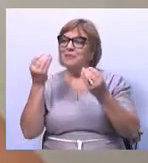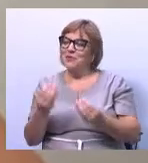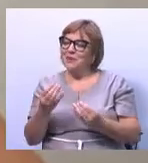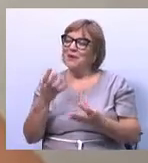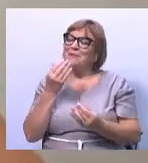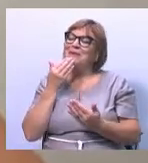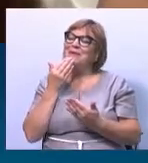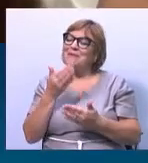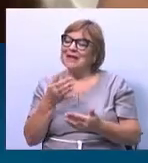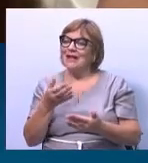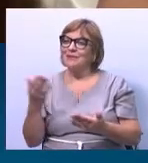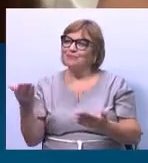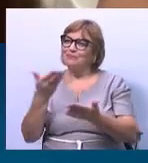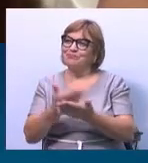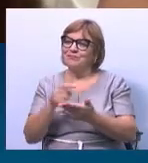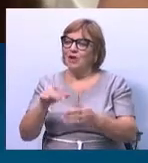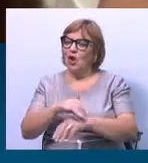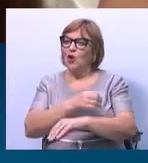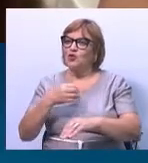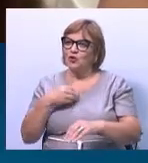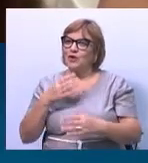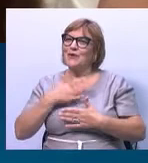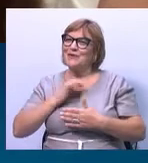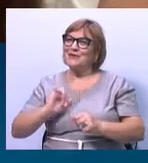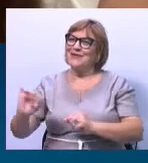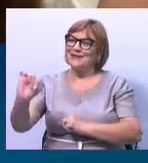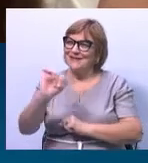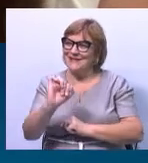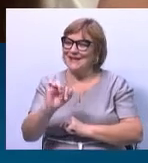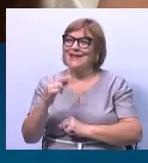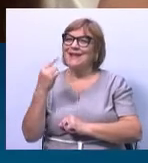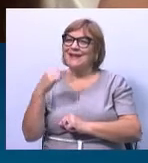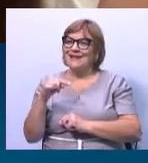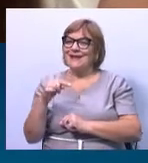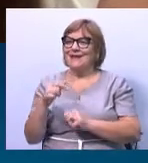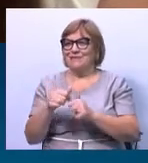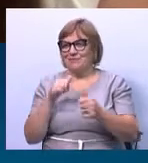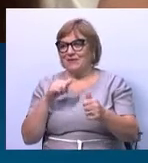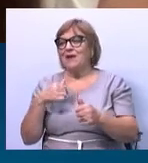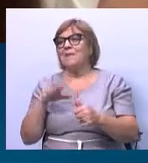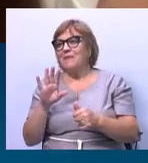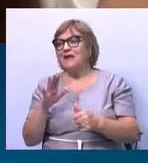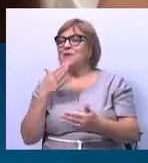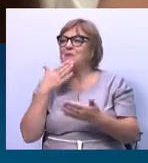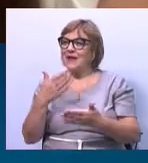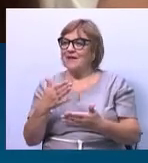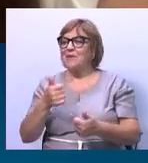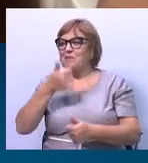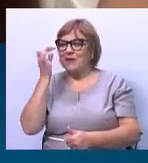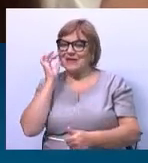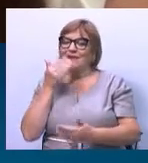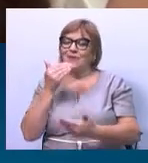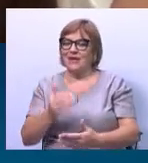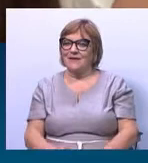Margarida, muito obrigada pelos seus contributos aqui no consultório. Foi um gosto estar consigo, apesar de virtualmente. Obrigada pelo convite. Obrigada, uma boa tarde. Obrigada.